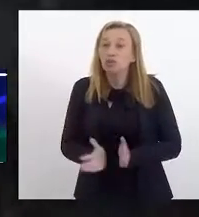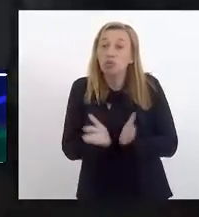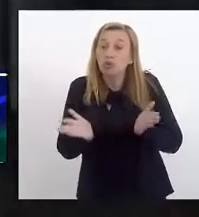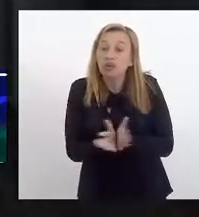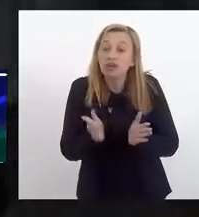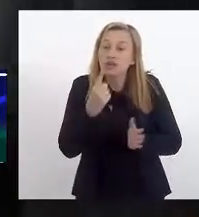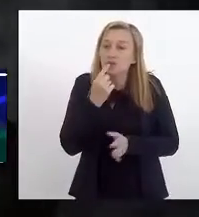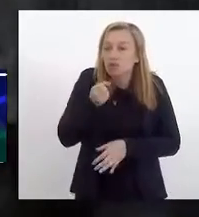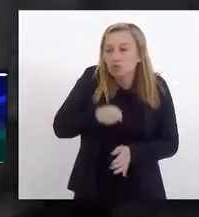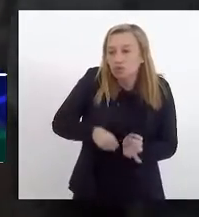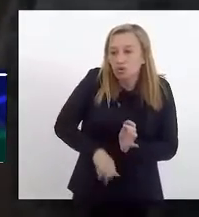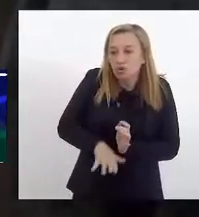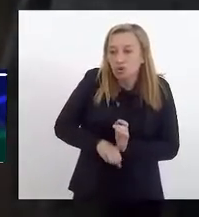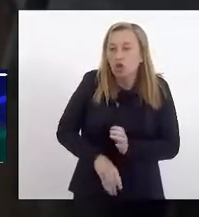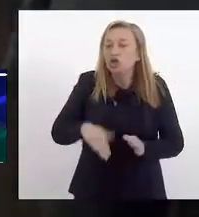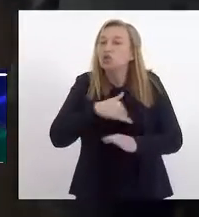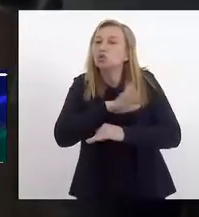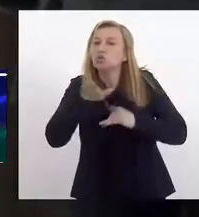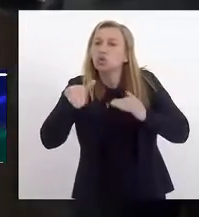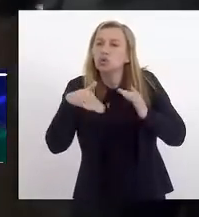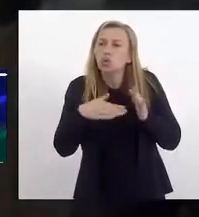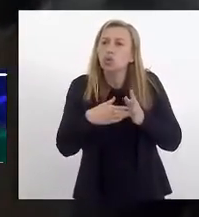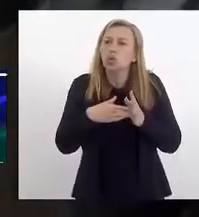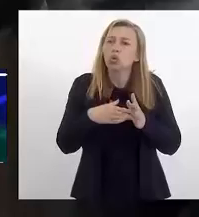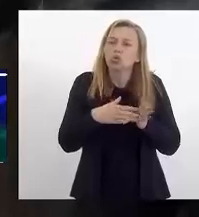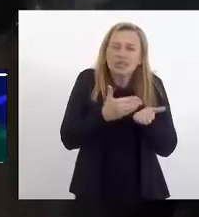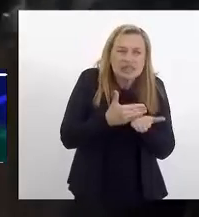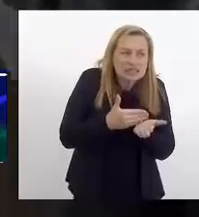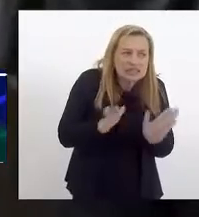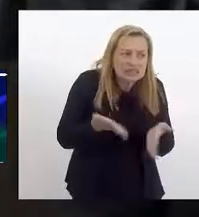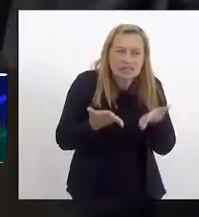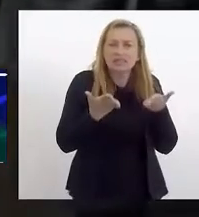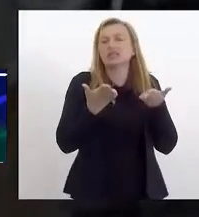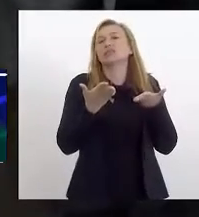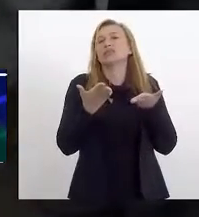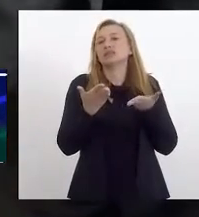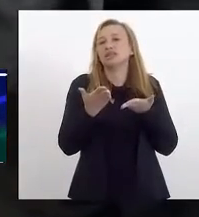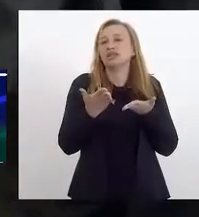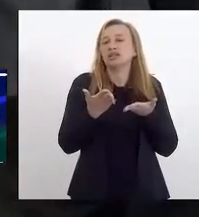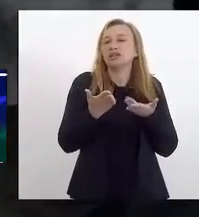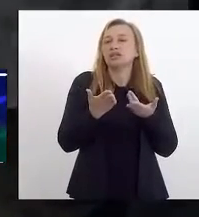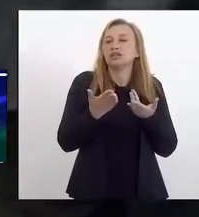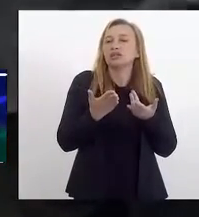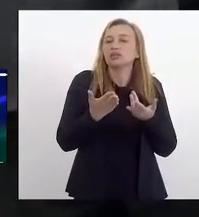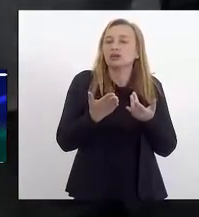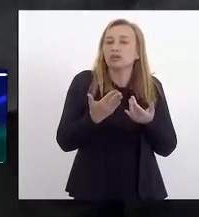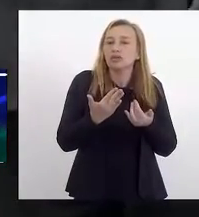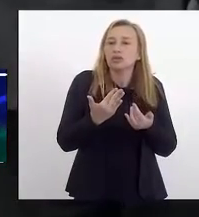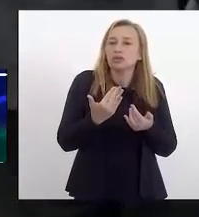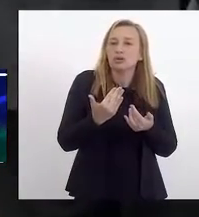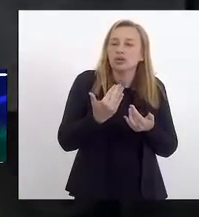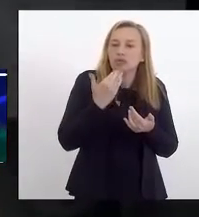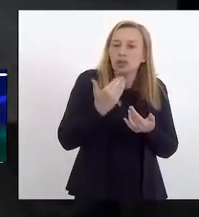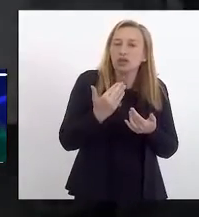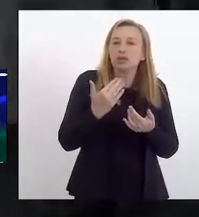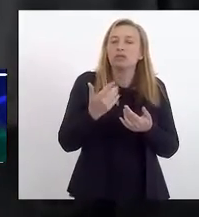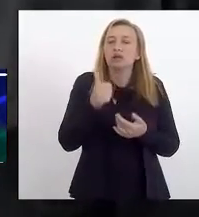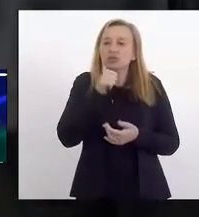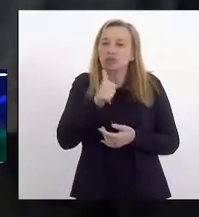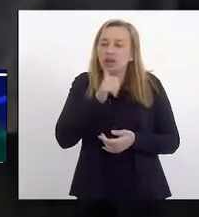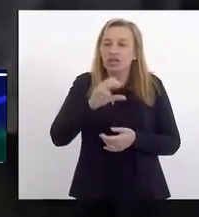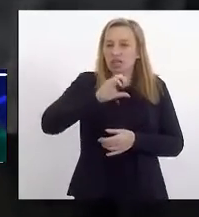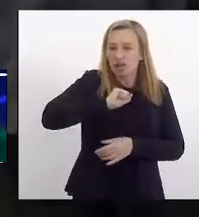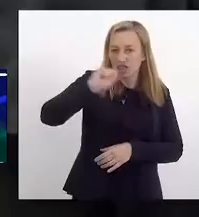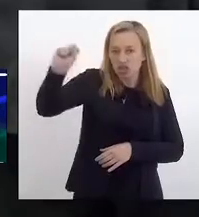e, dentre todas as iniciativas reivindicadas pelas mulheres de Axé do